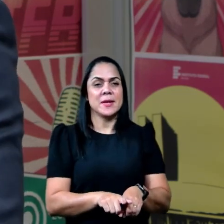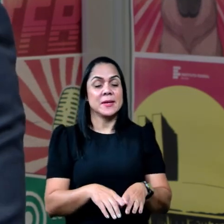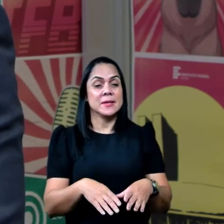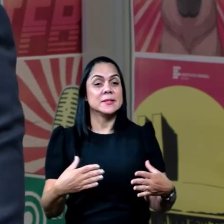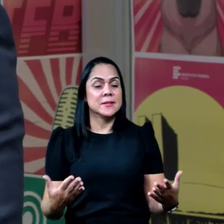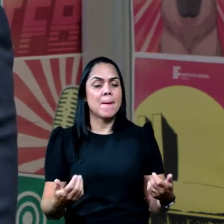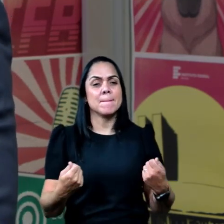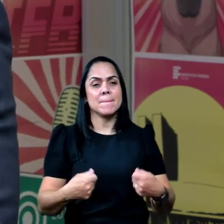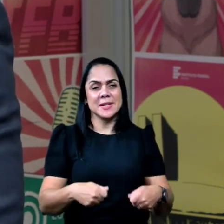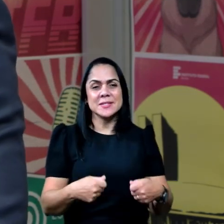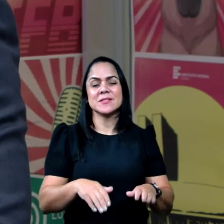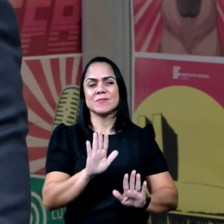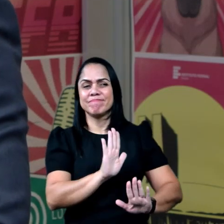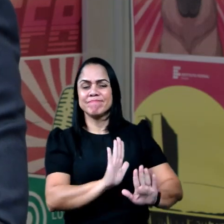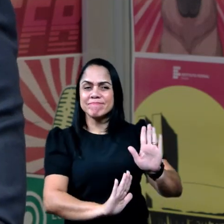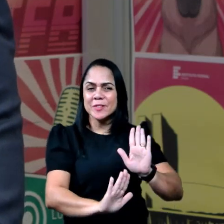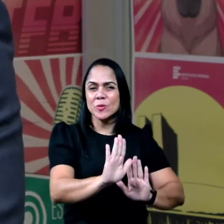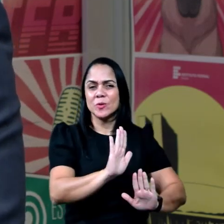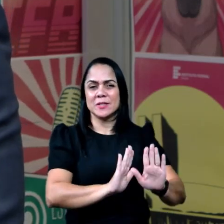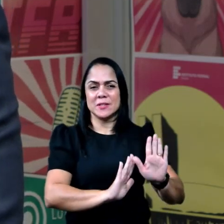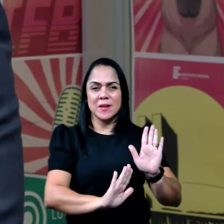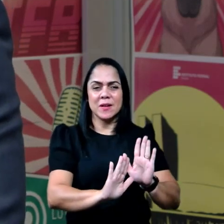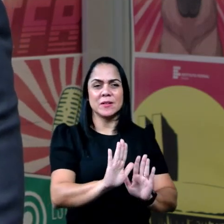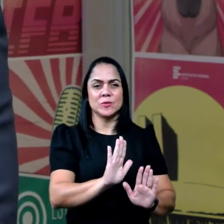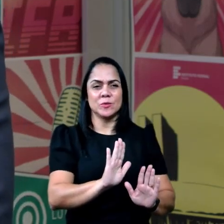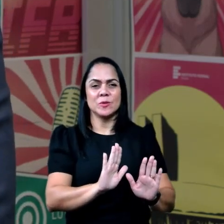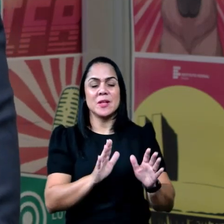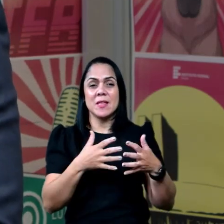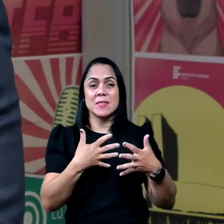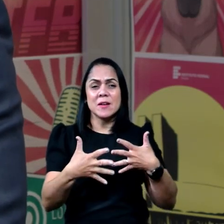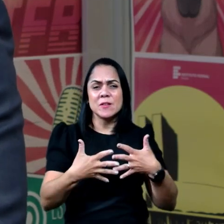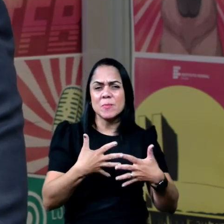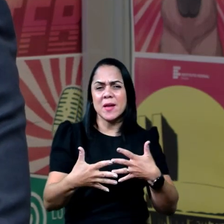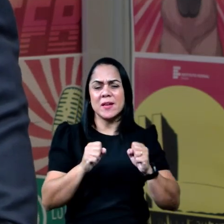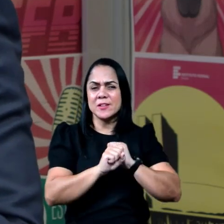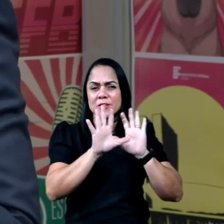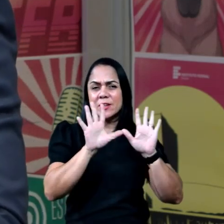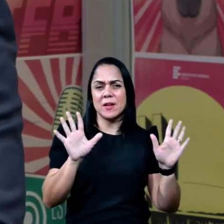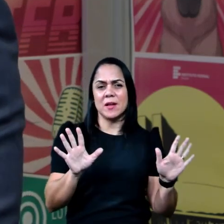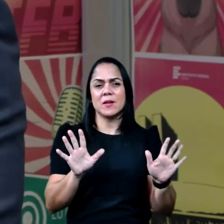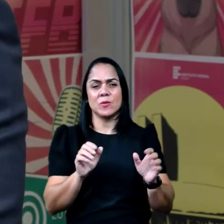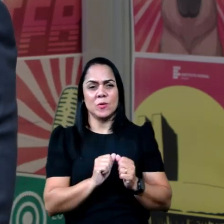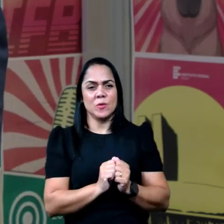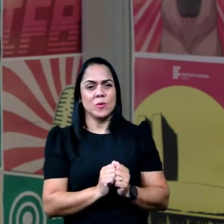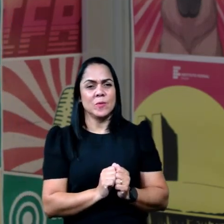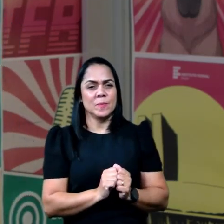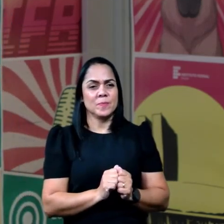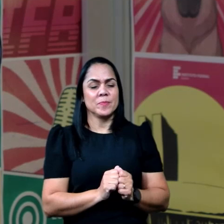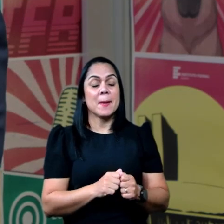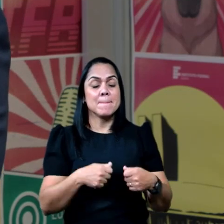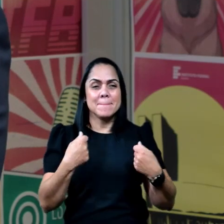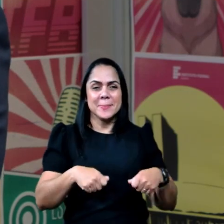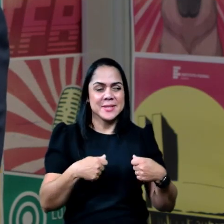professor tenha uma postura serena, que não significa ser triste, ser distante, significa simplesmente ter uma